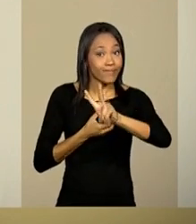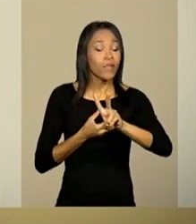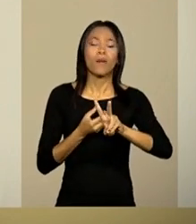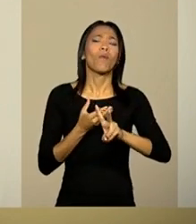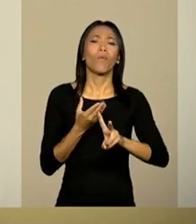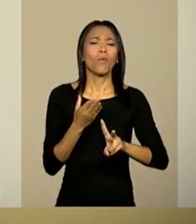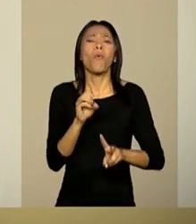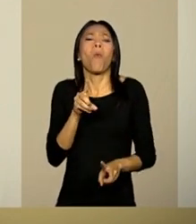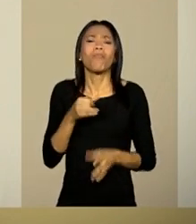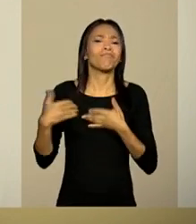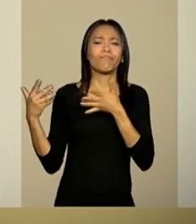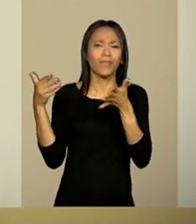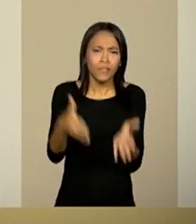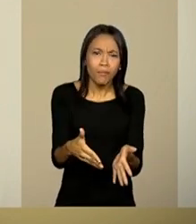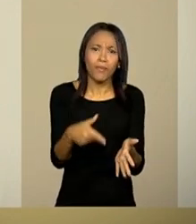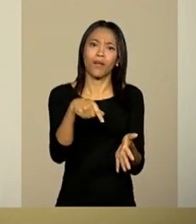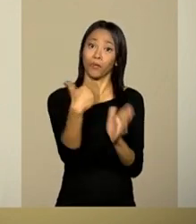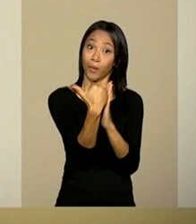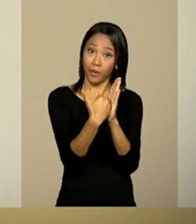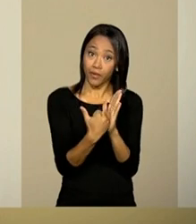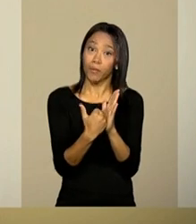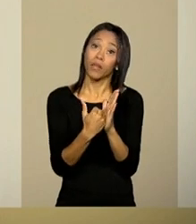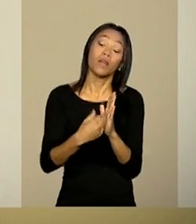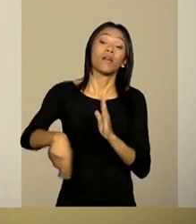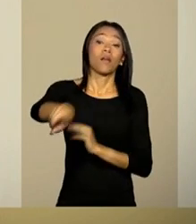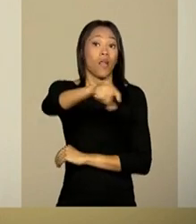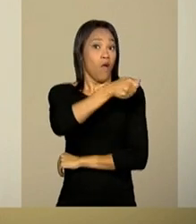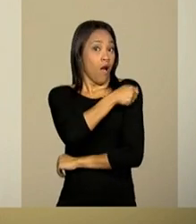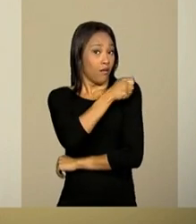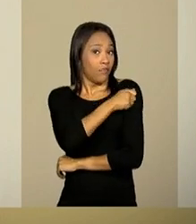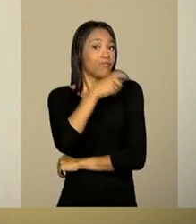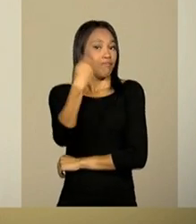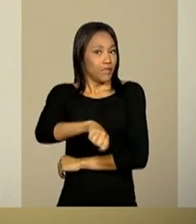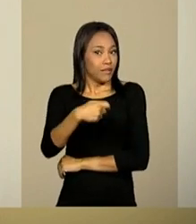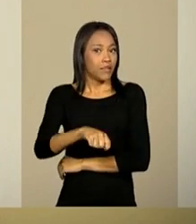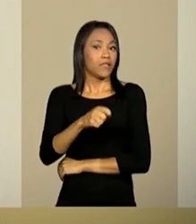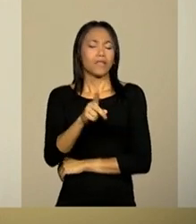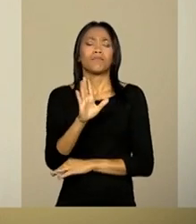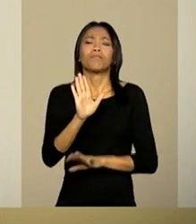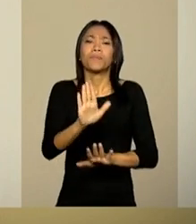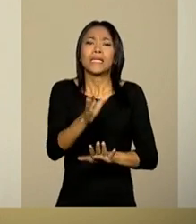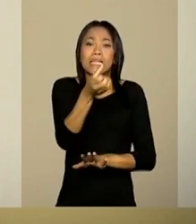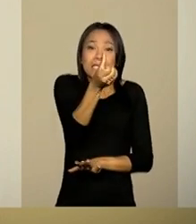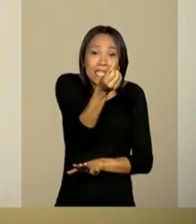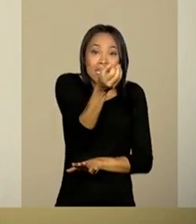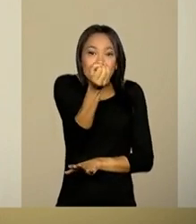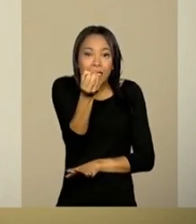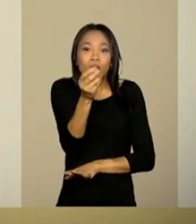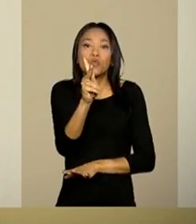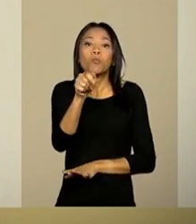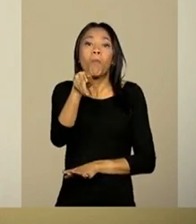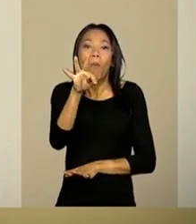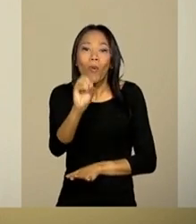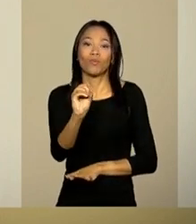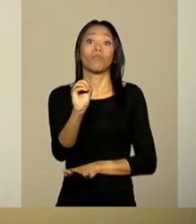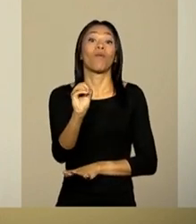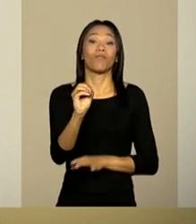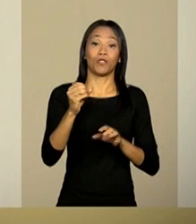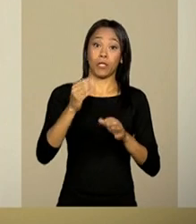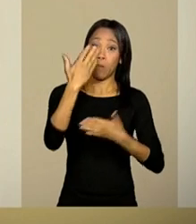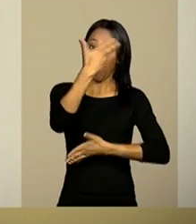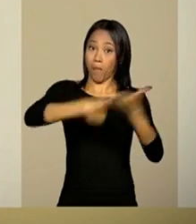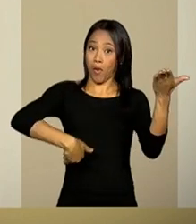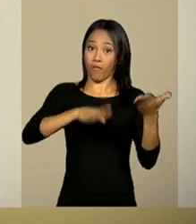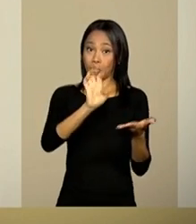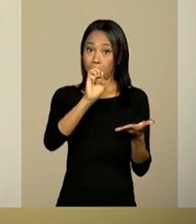participar do Ciências sem Fronteiras O estudante precisa ter feito pelo menos 600 pontos no ENEM e ter